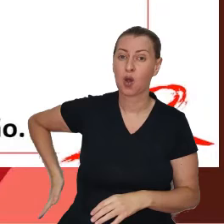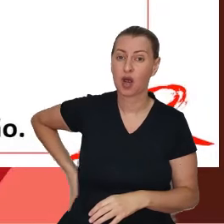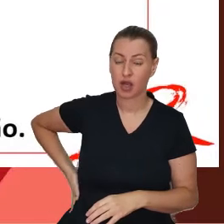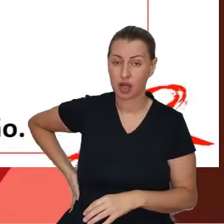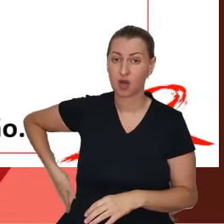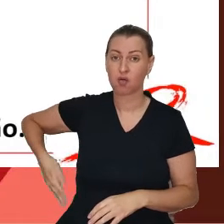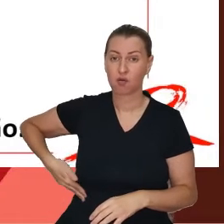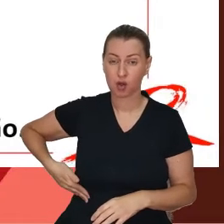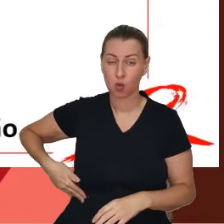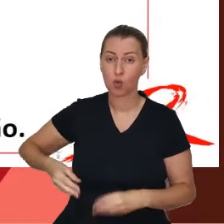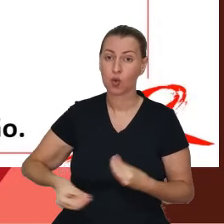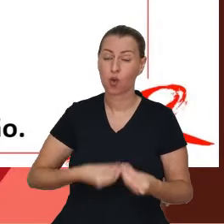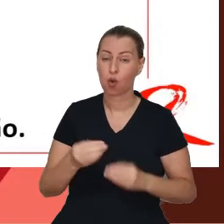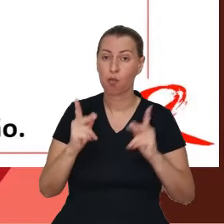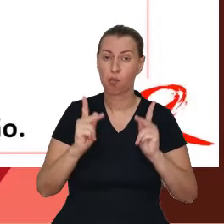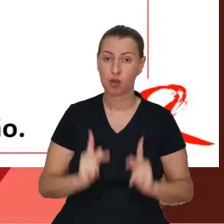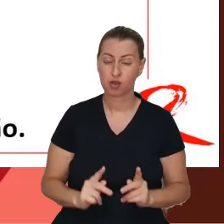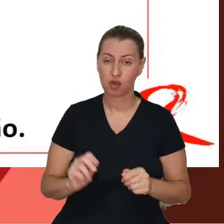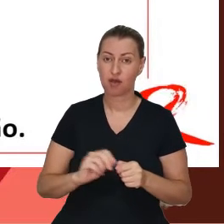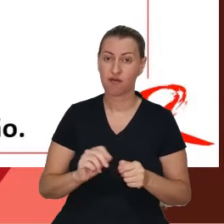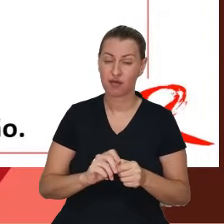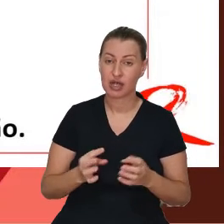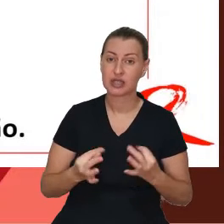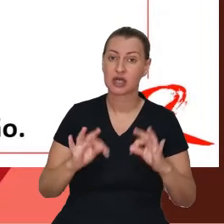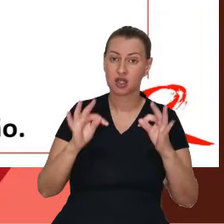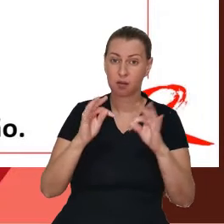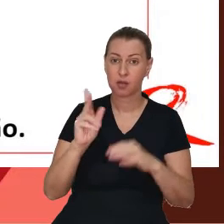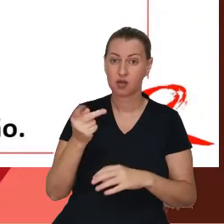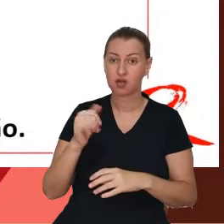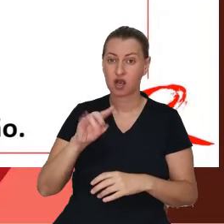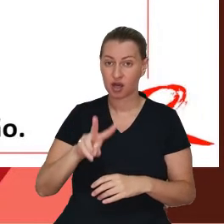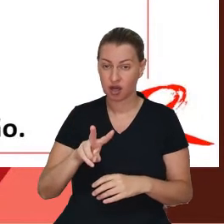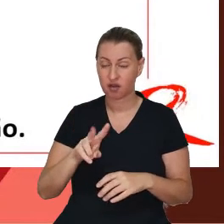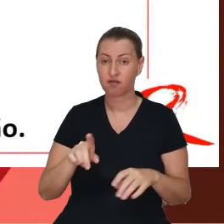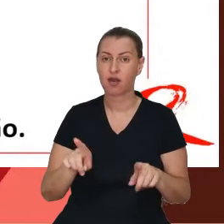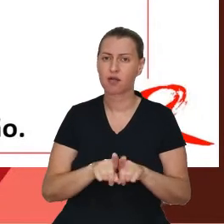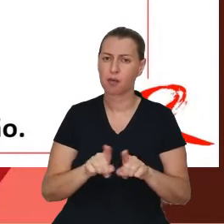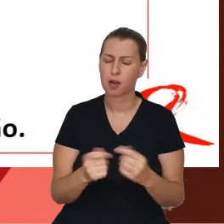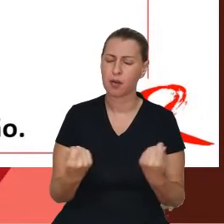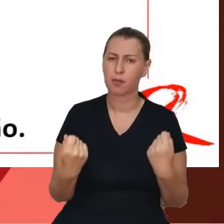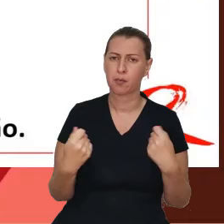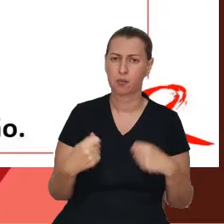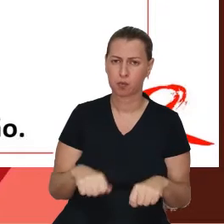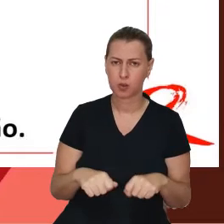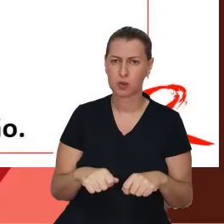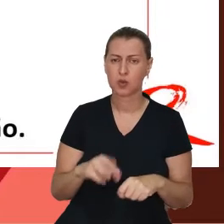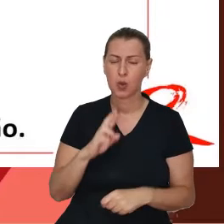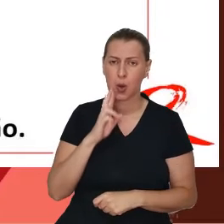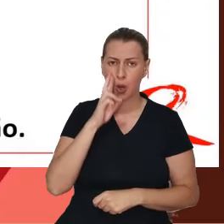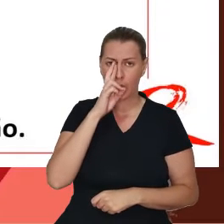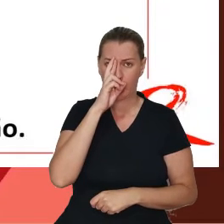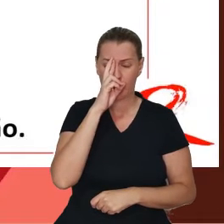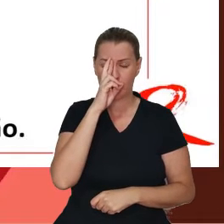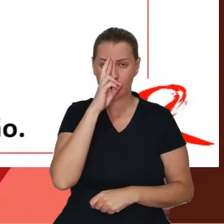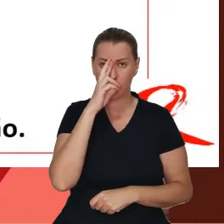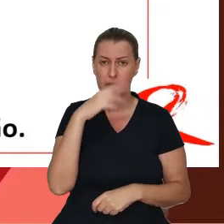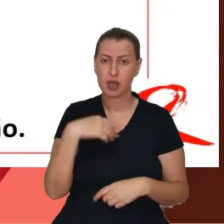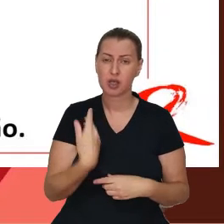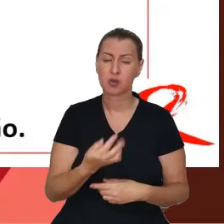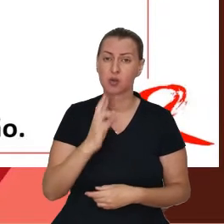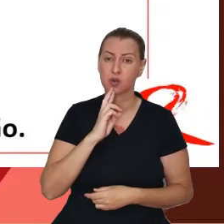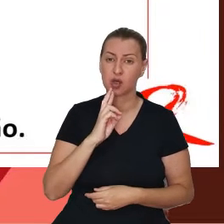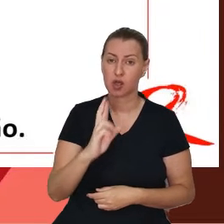hepática, assim como os pacientes que fazem tratamento de HIV, em função dos possíveis riscos, né, de efeitos colaterais